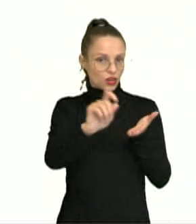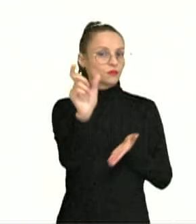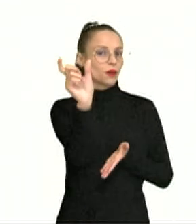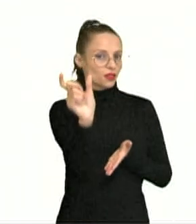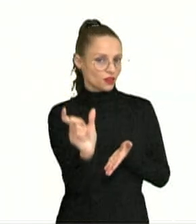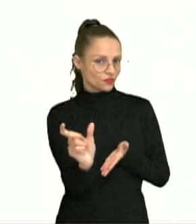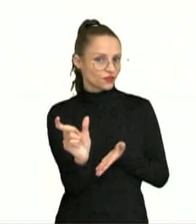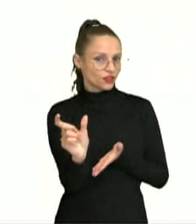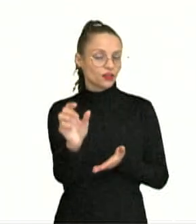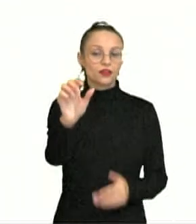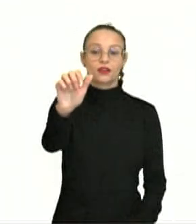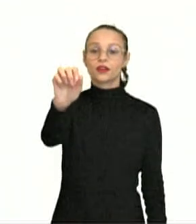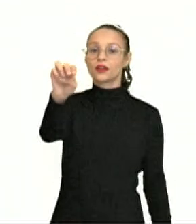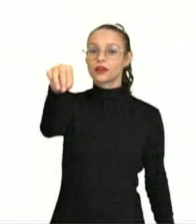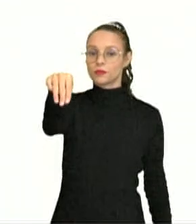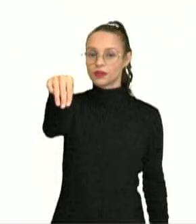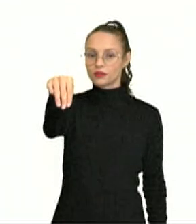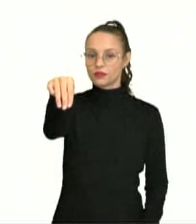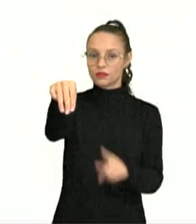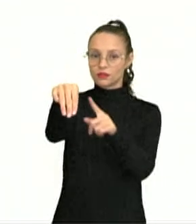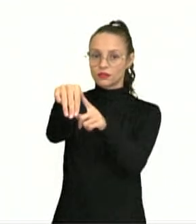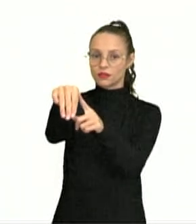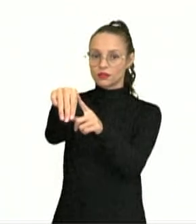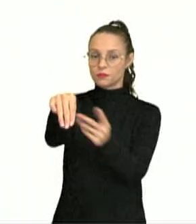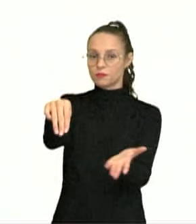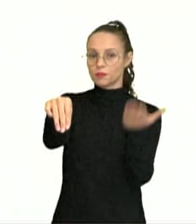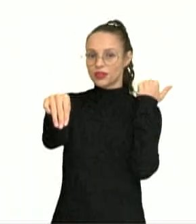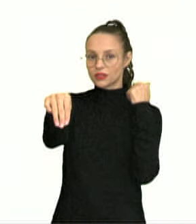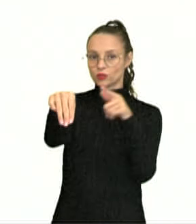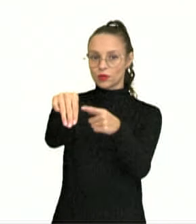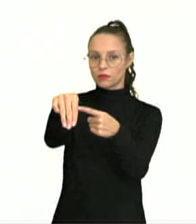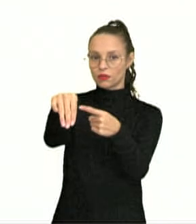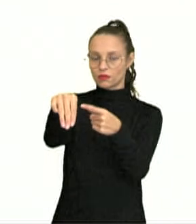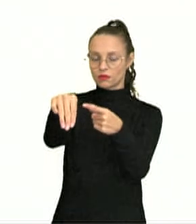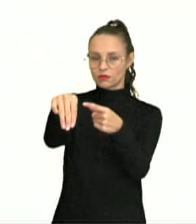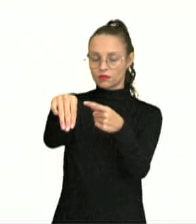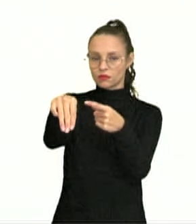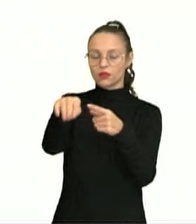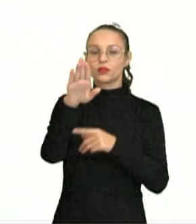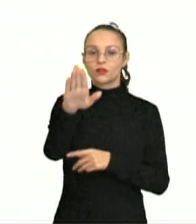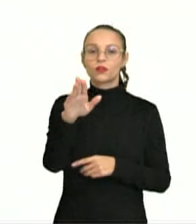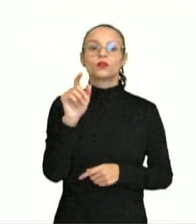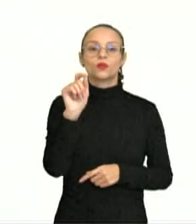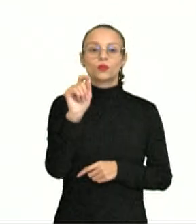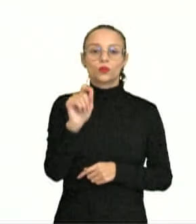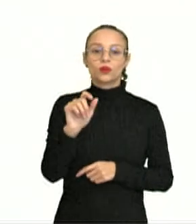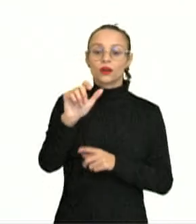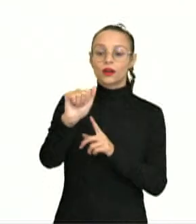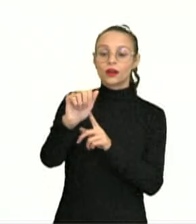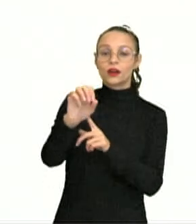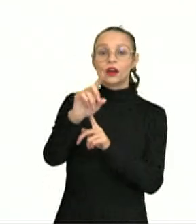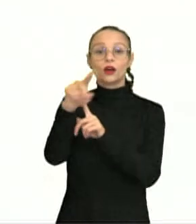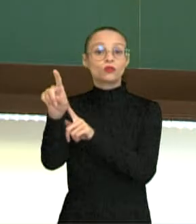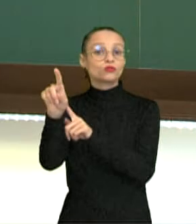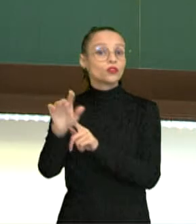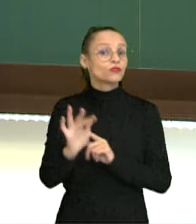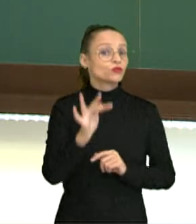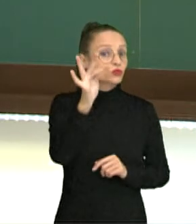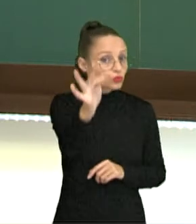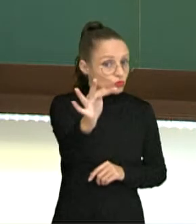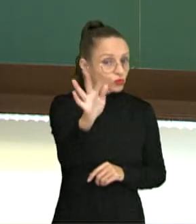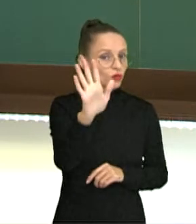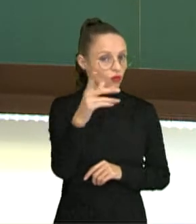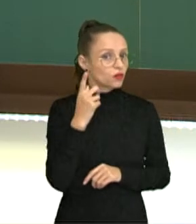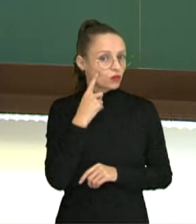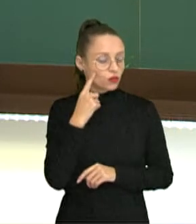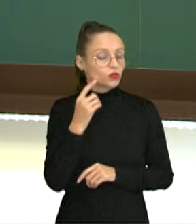aqui, com M. Sempre que é passado, uso M, tá? Só vou usar a o to se for futuro. Então, é